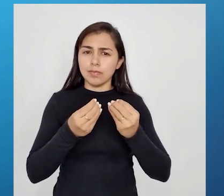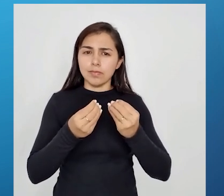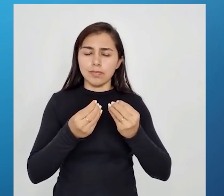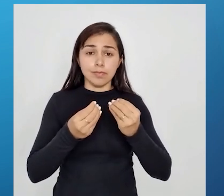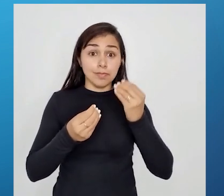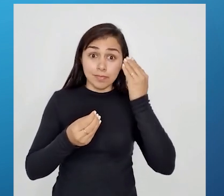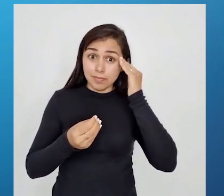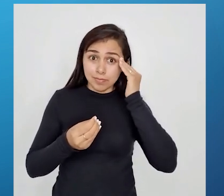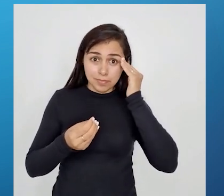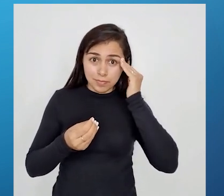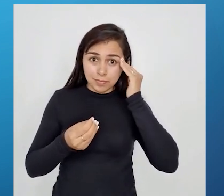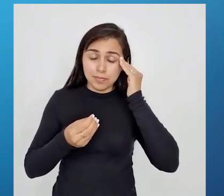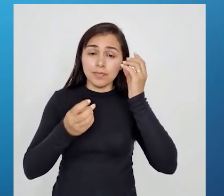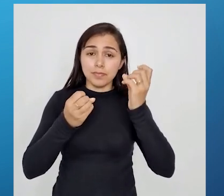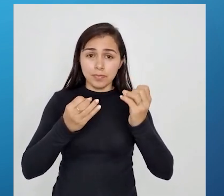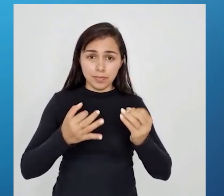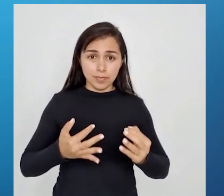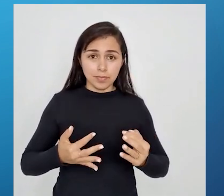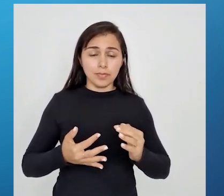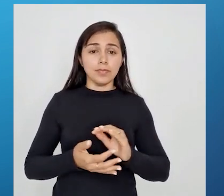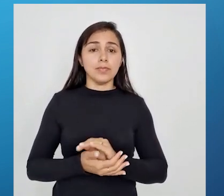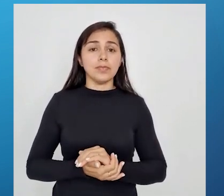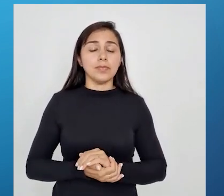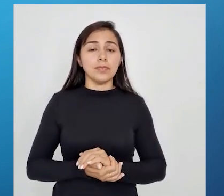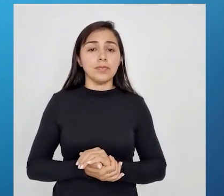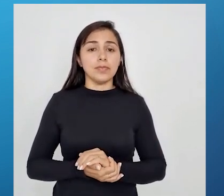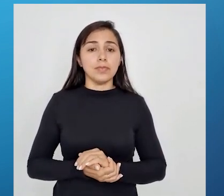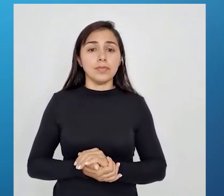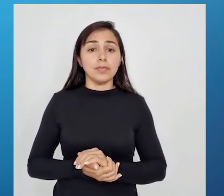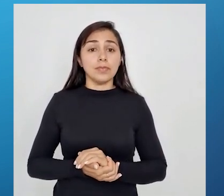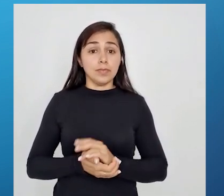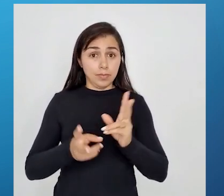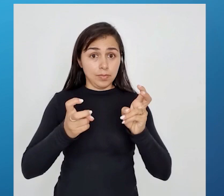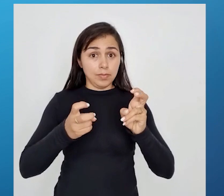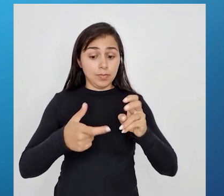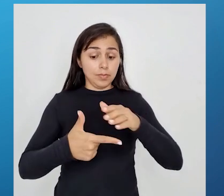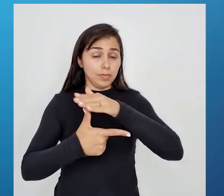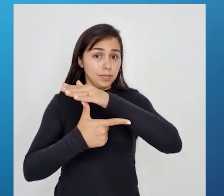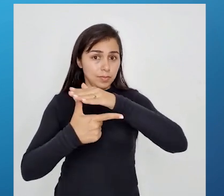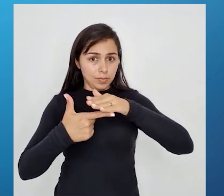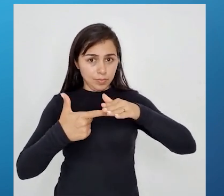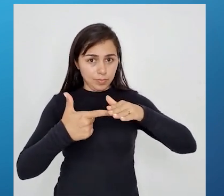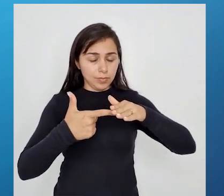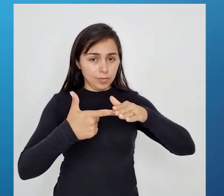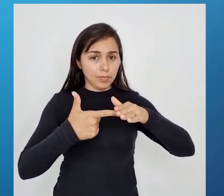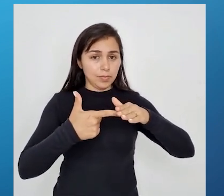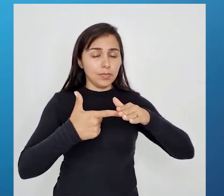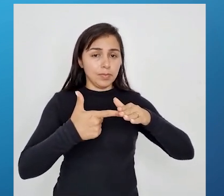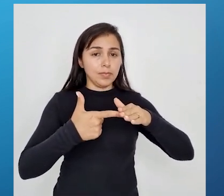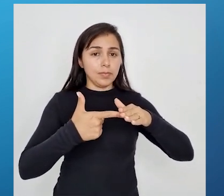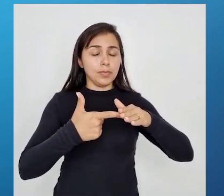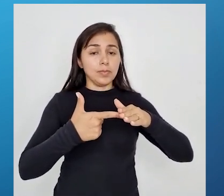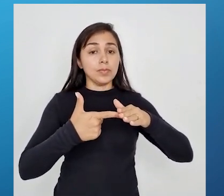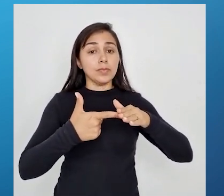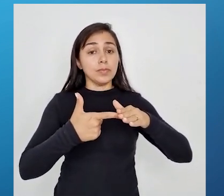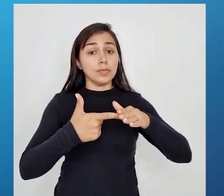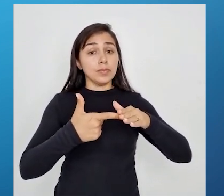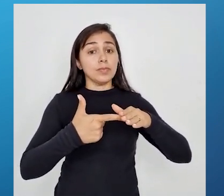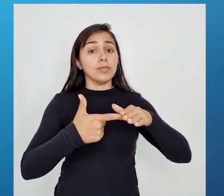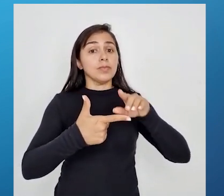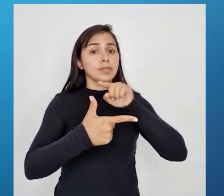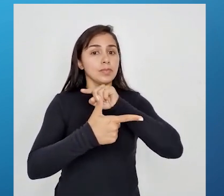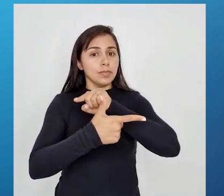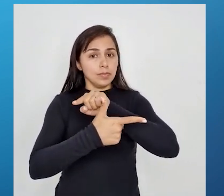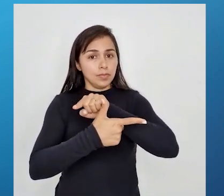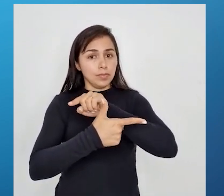estou entendendo bem. Olha só, vou colocar aqui esses 2 triângulos para explicar. Levando em relação ao ângulo θ, cateto